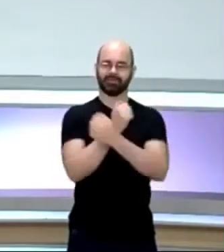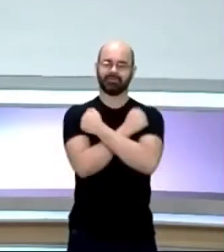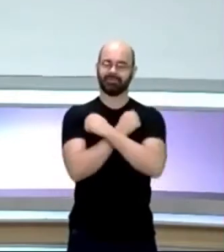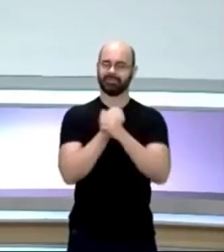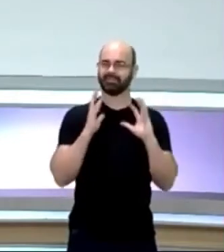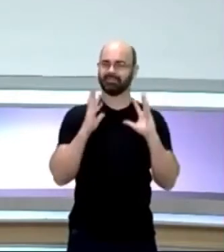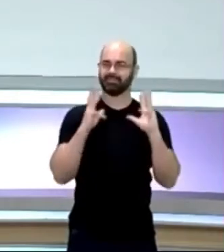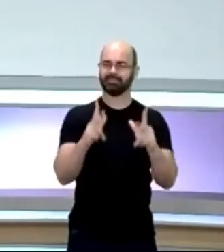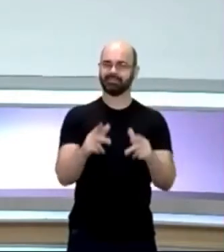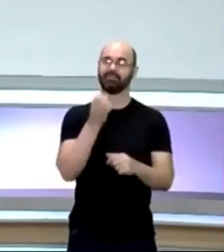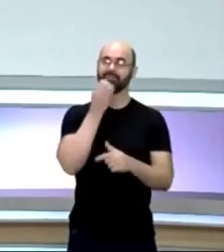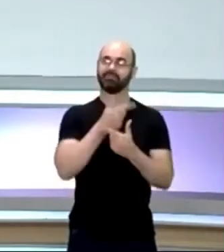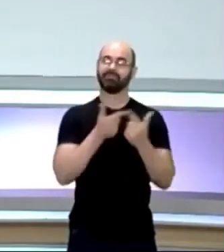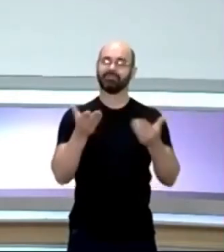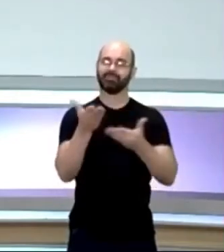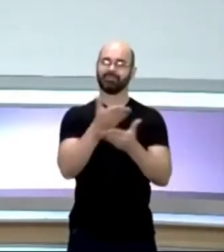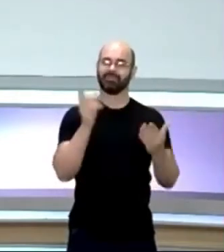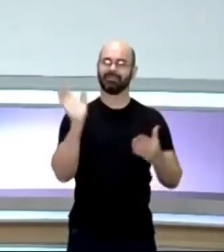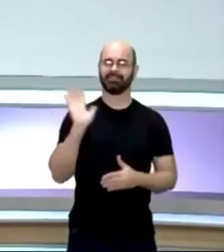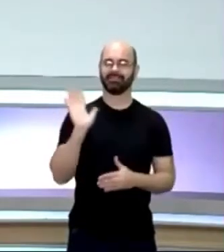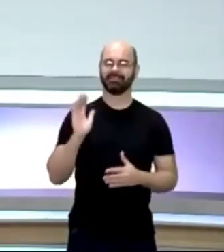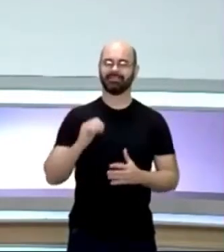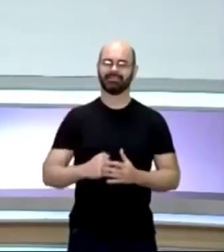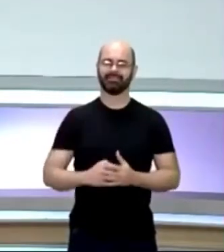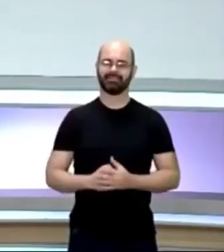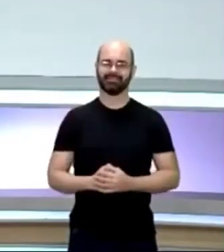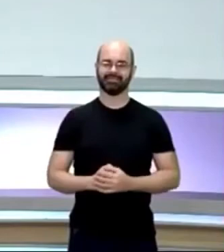abraço, boa sorte a todos e até mais.